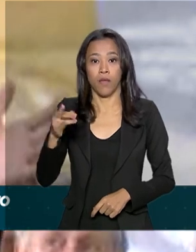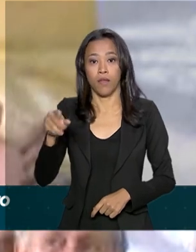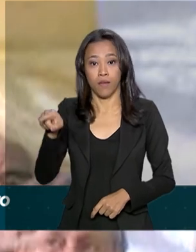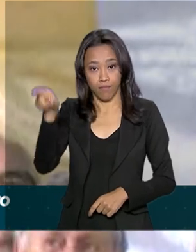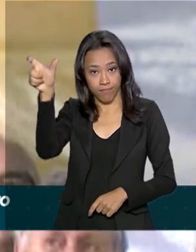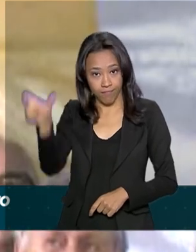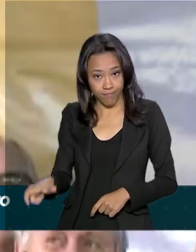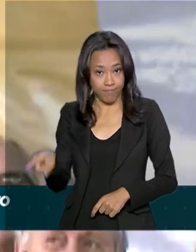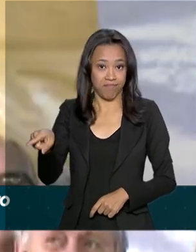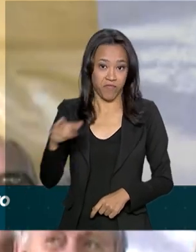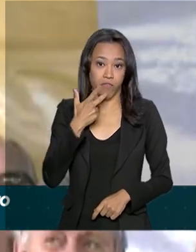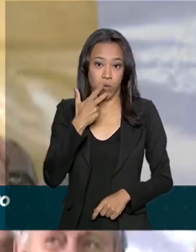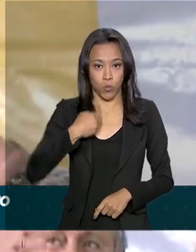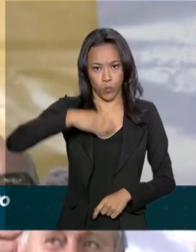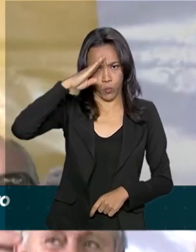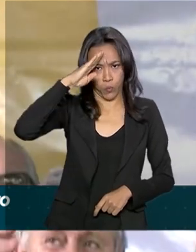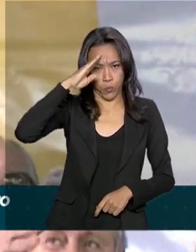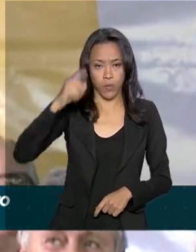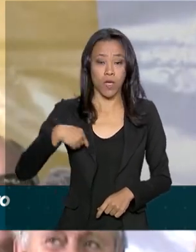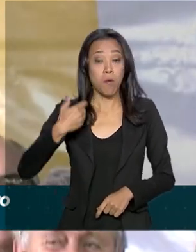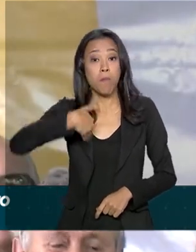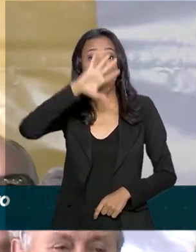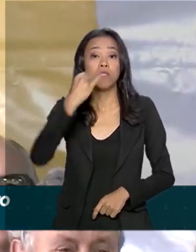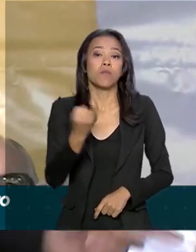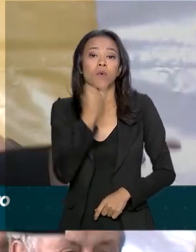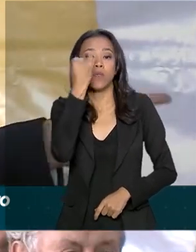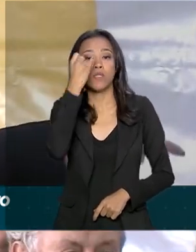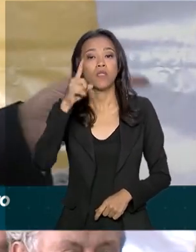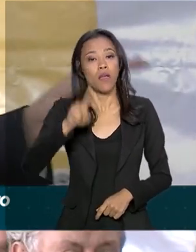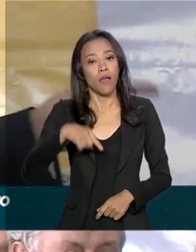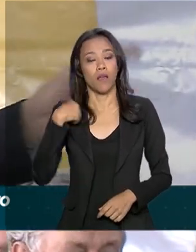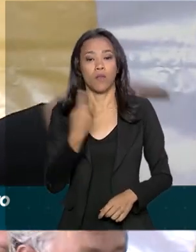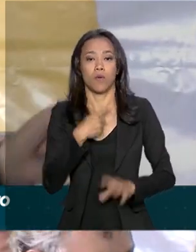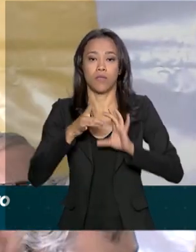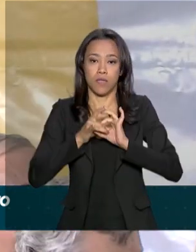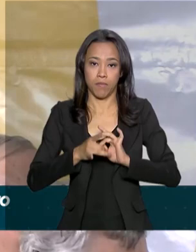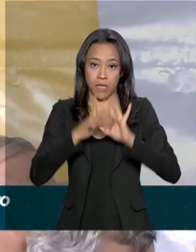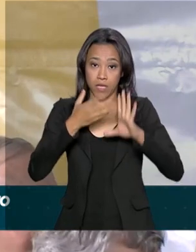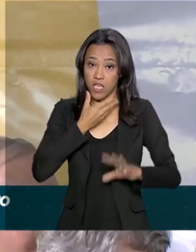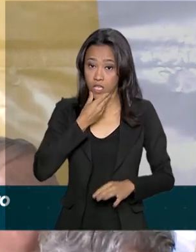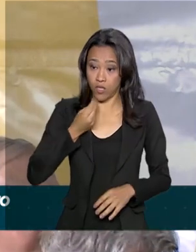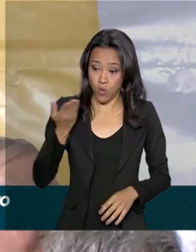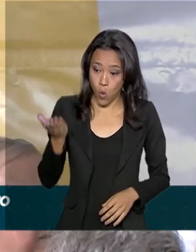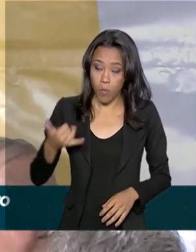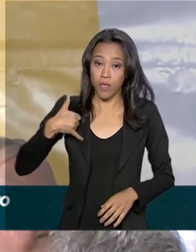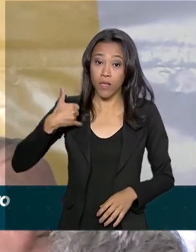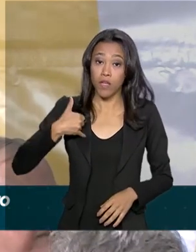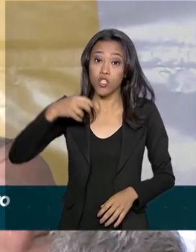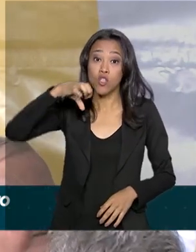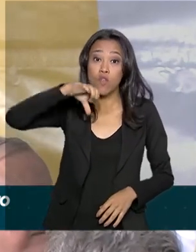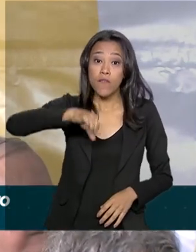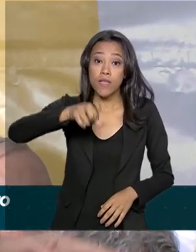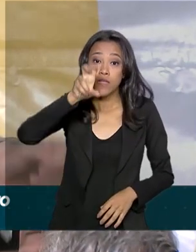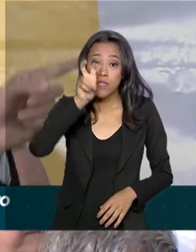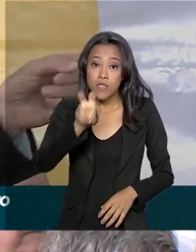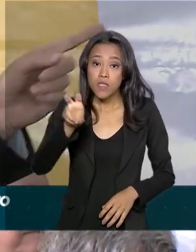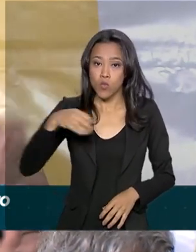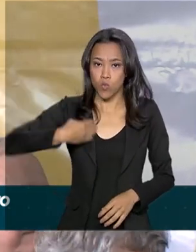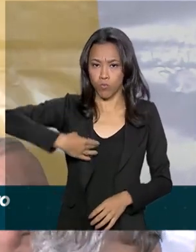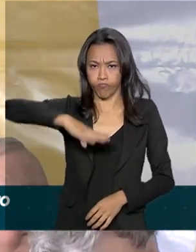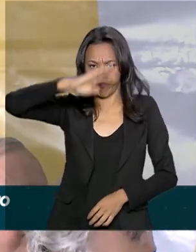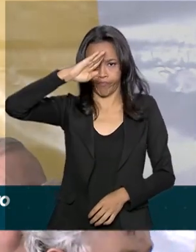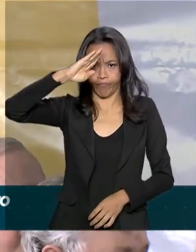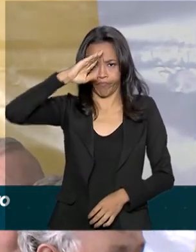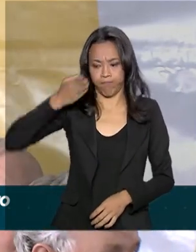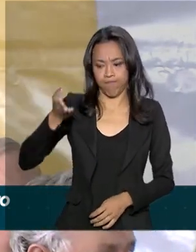que a nossa vida. É a nossa liberdade. E esse cidadão aqui de 95 anos de idade esteve